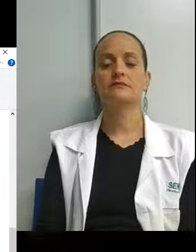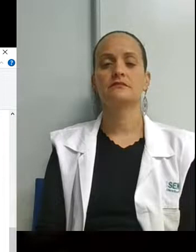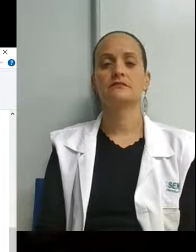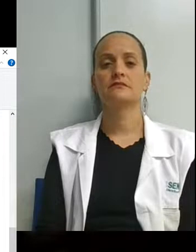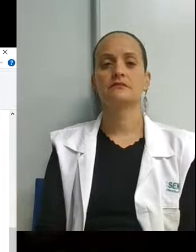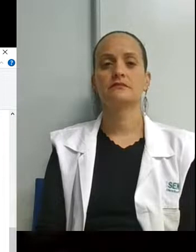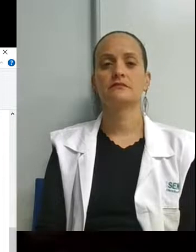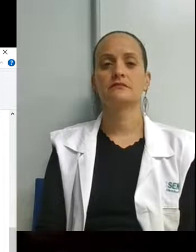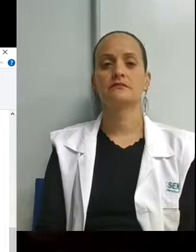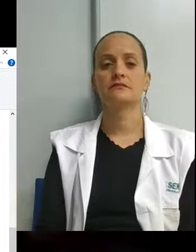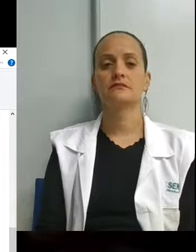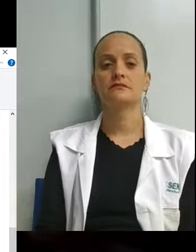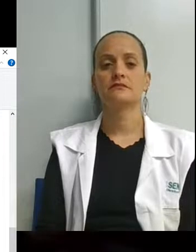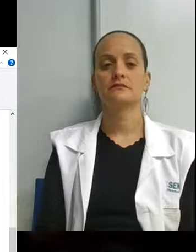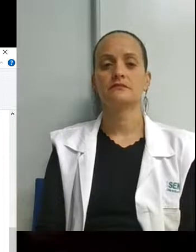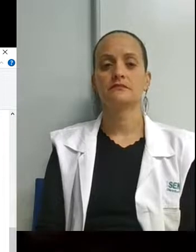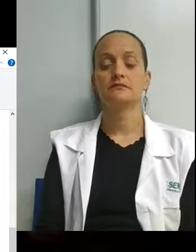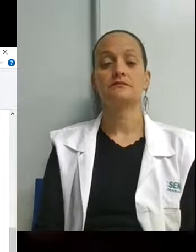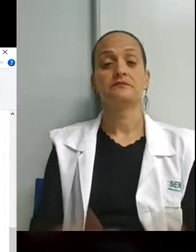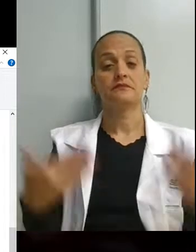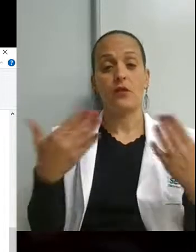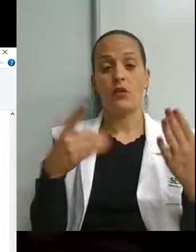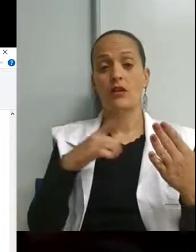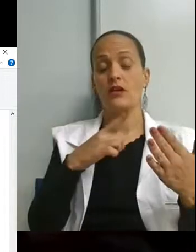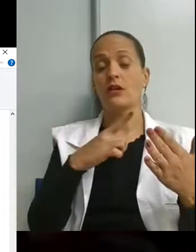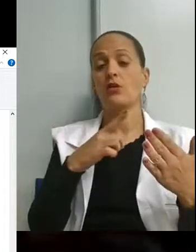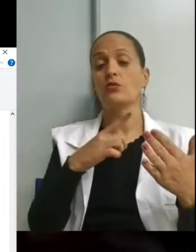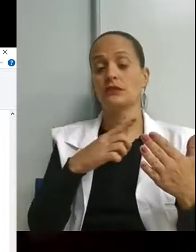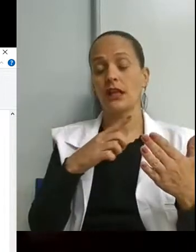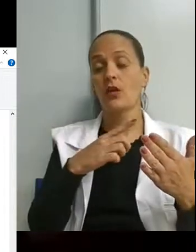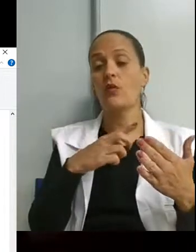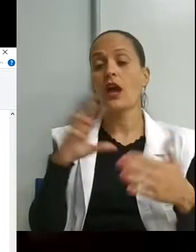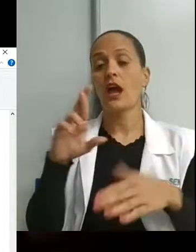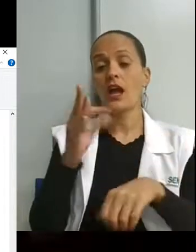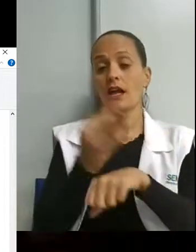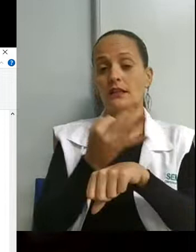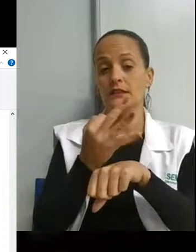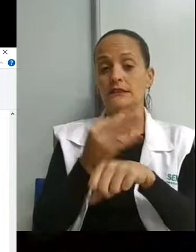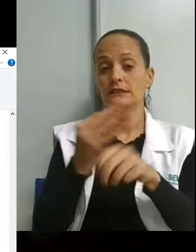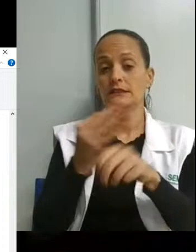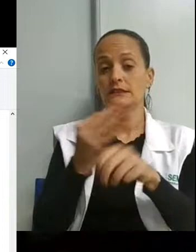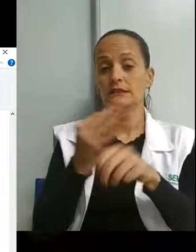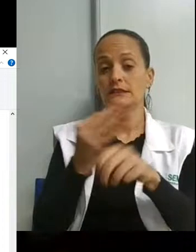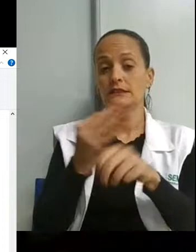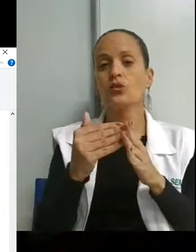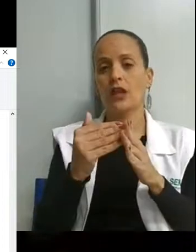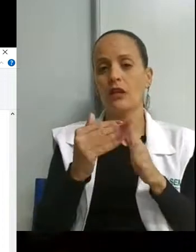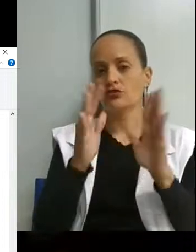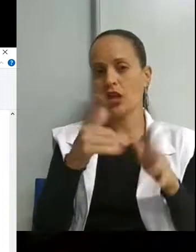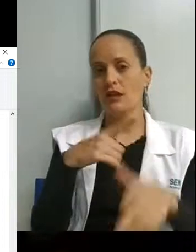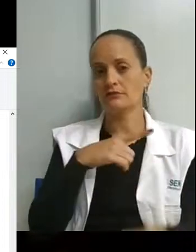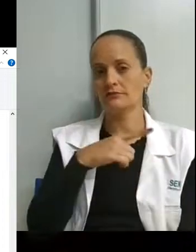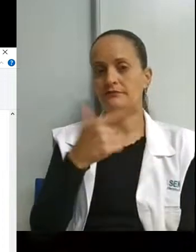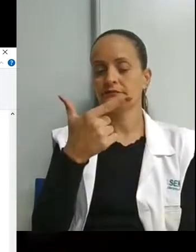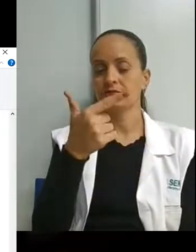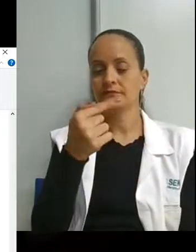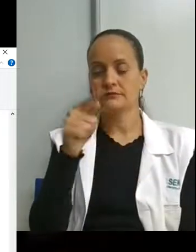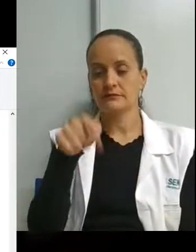Então, aqui, ó, eu tenho a resistência total do circuito, né? Que é essa aqui, é como se fosse a resistência total, que é